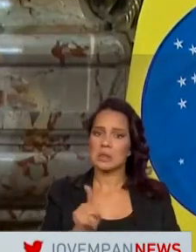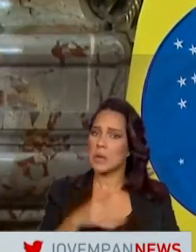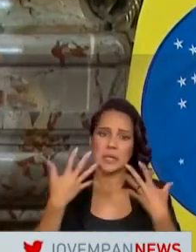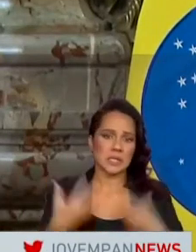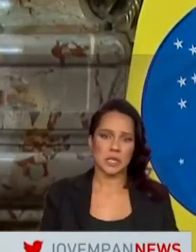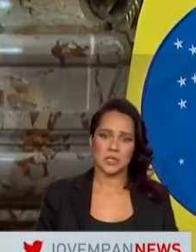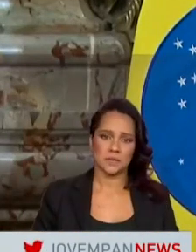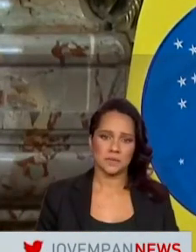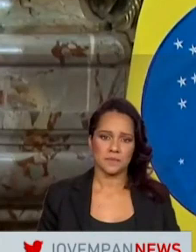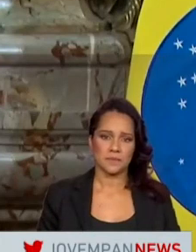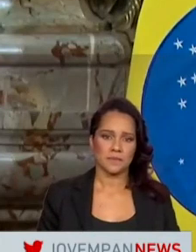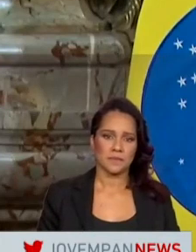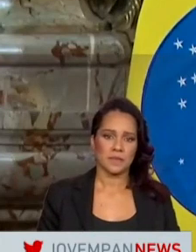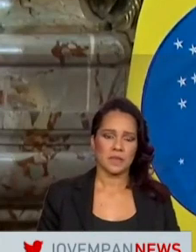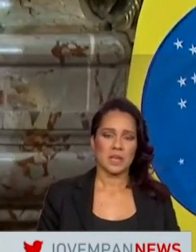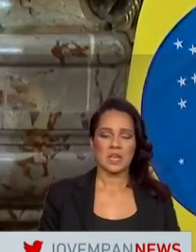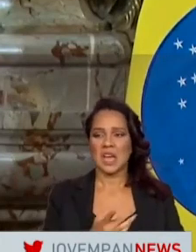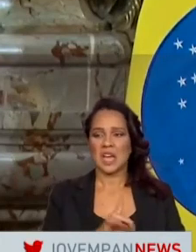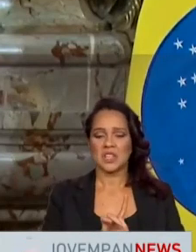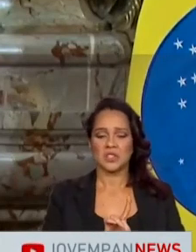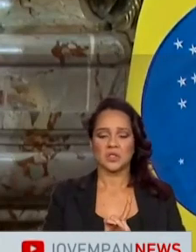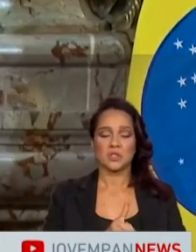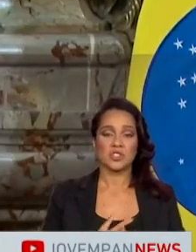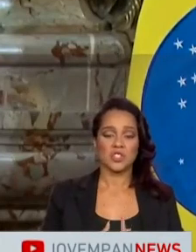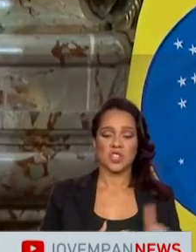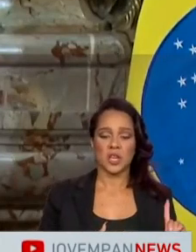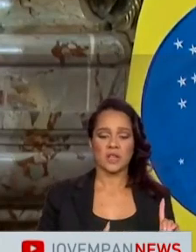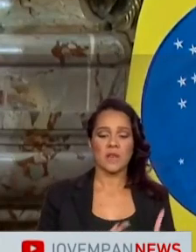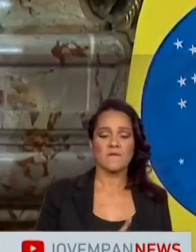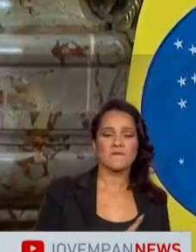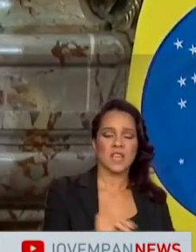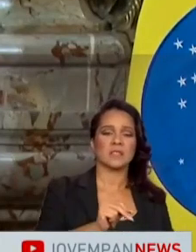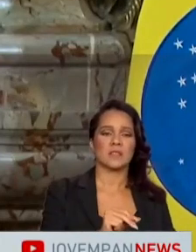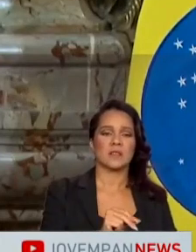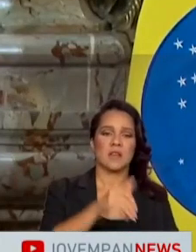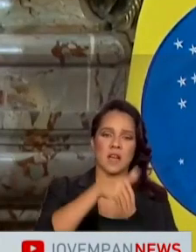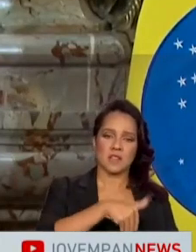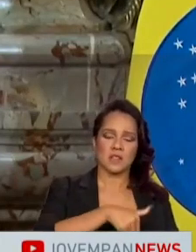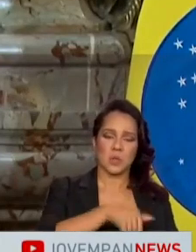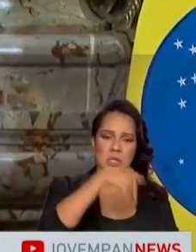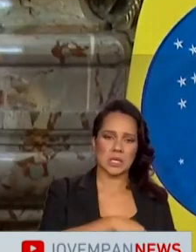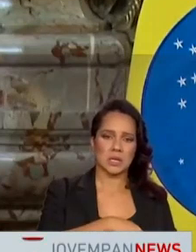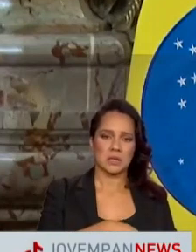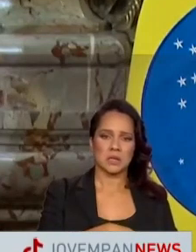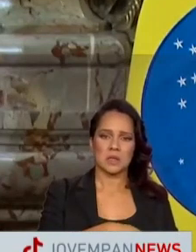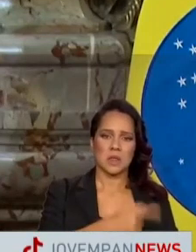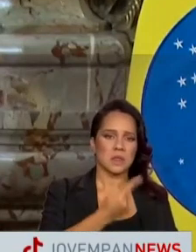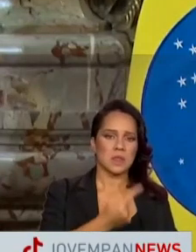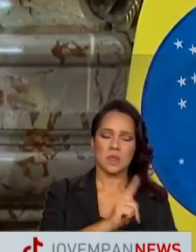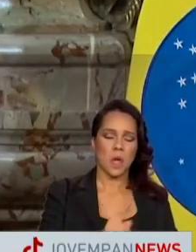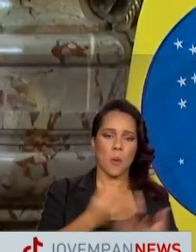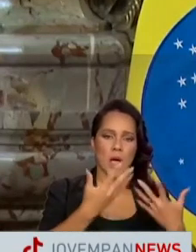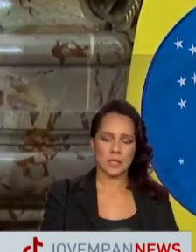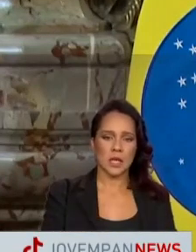permita que a extrema direita ganhe as eleições aqui. É que a Argentina não permita que